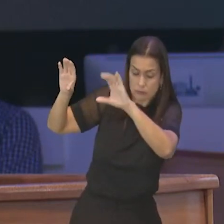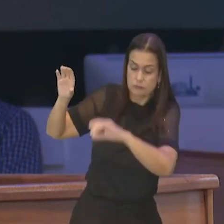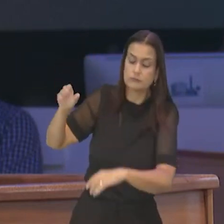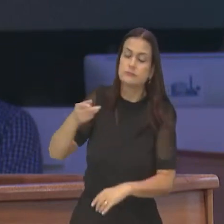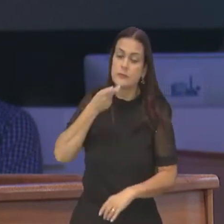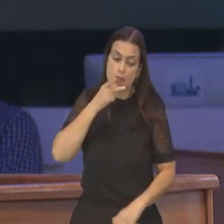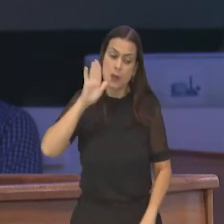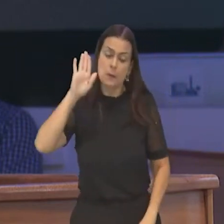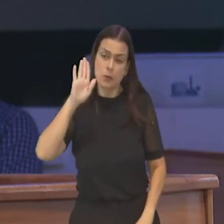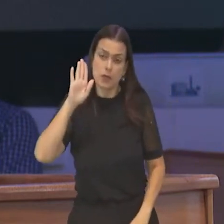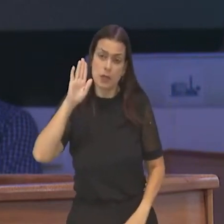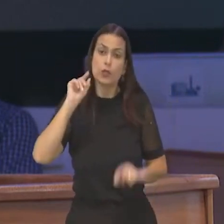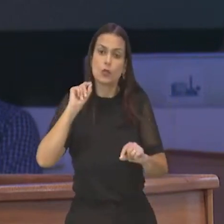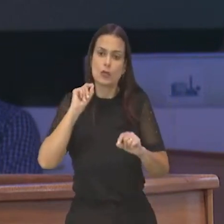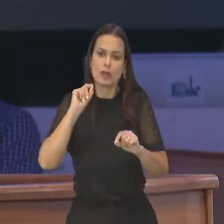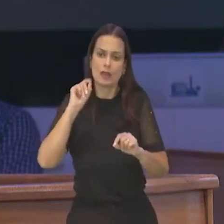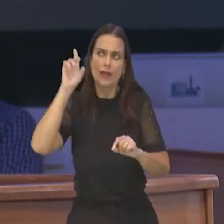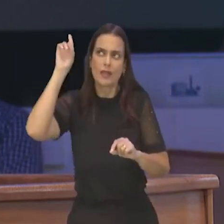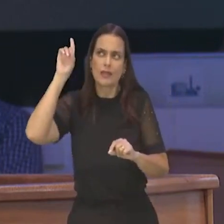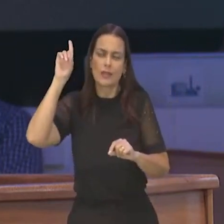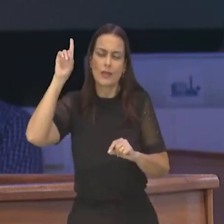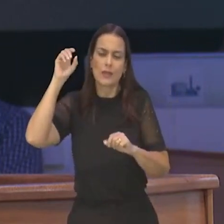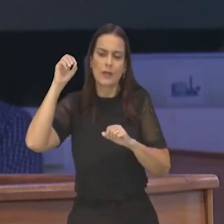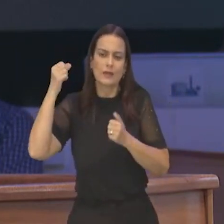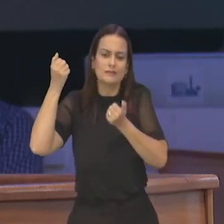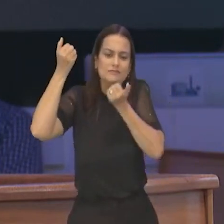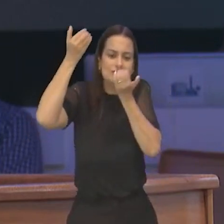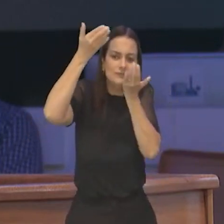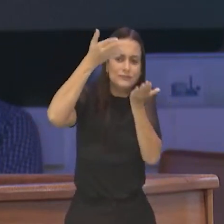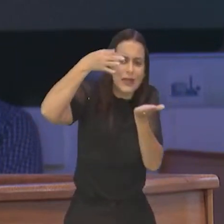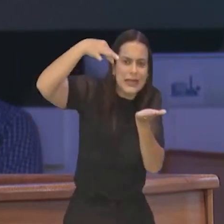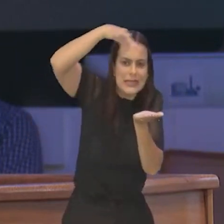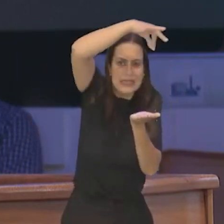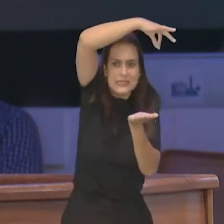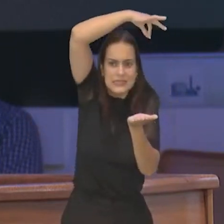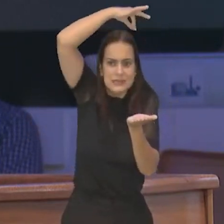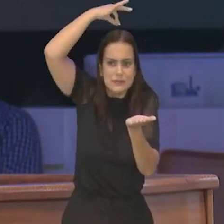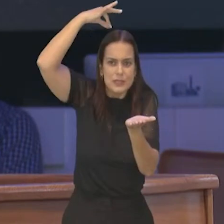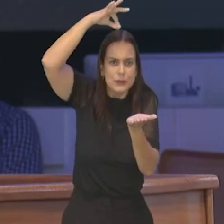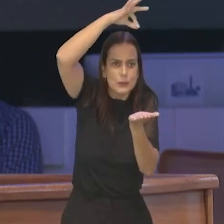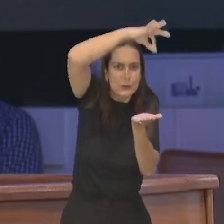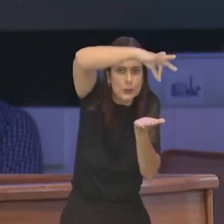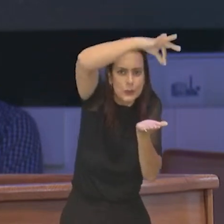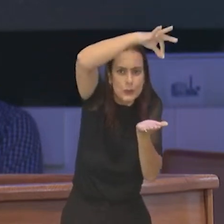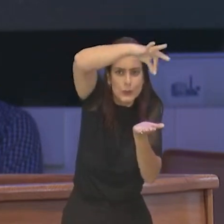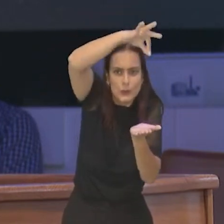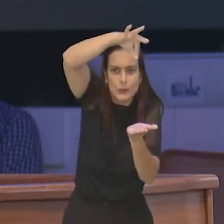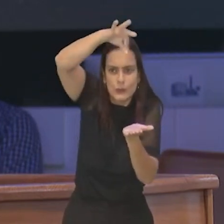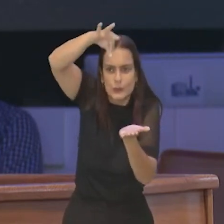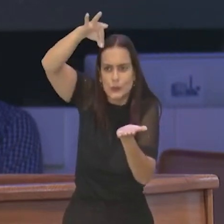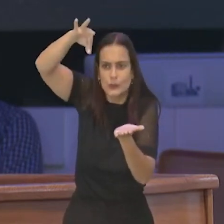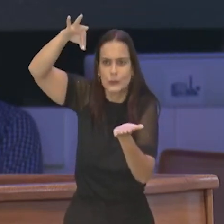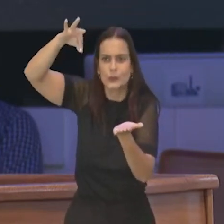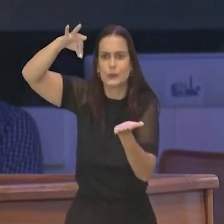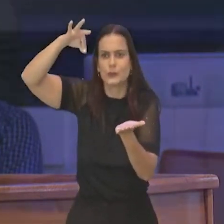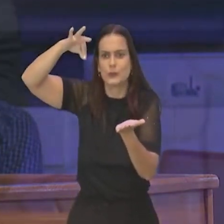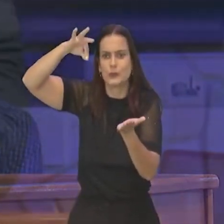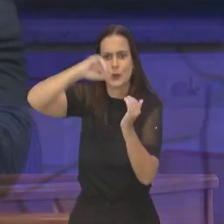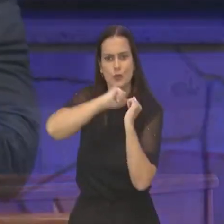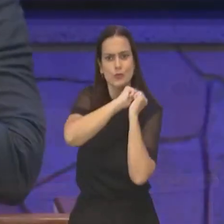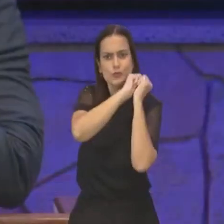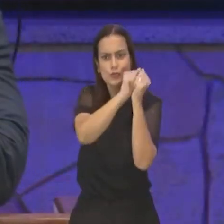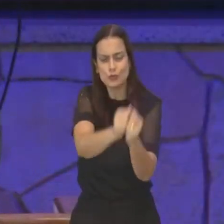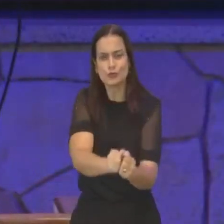promessa de que ele derramaria o seu Espírito, o Paráclitos,